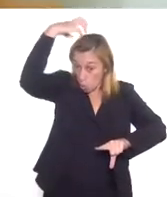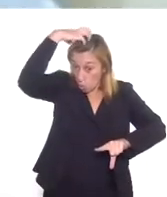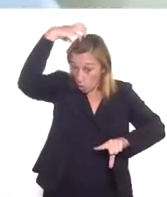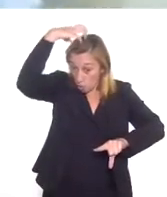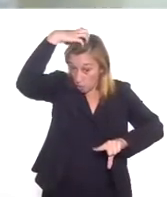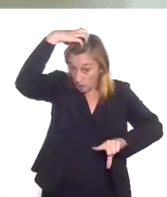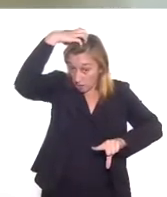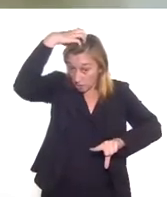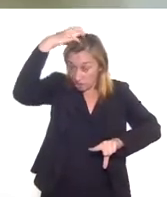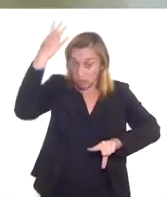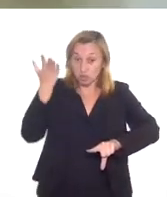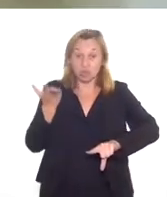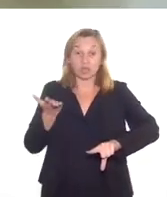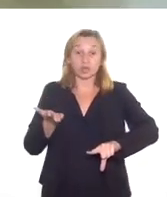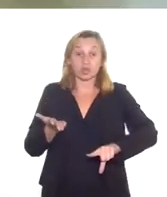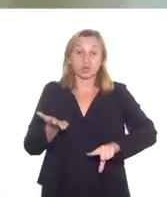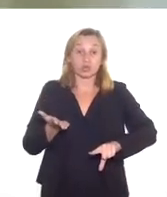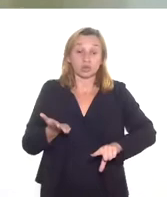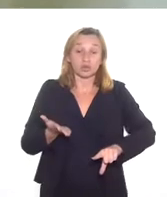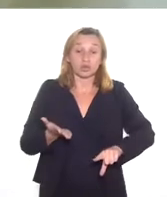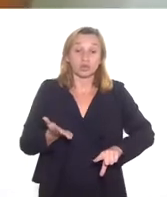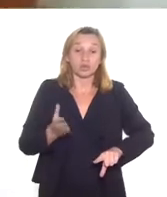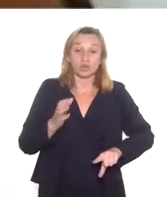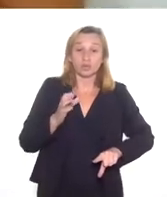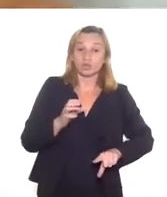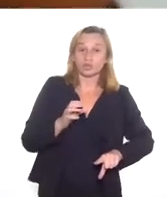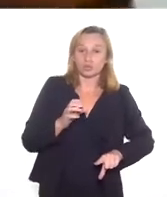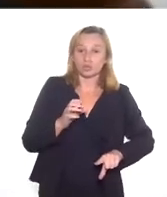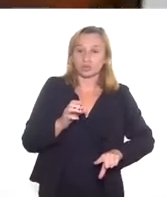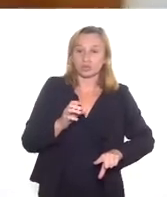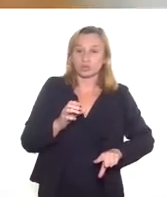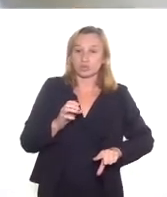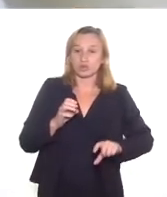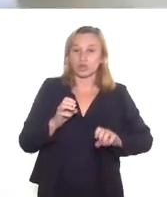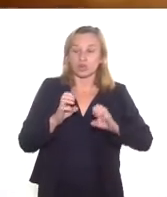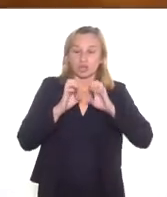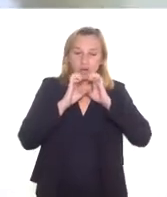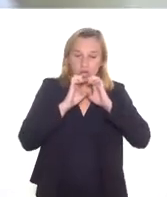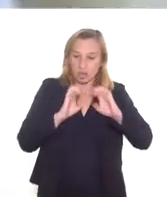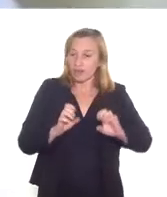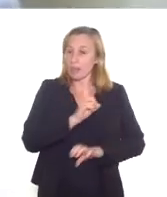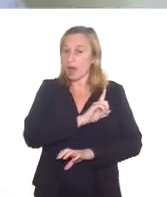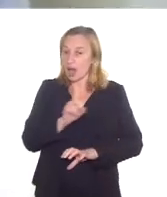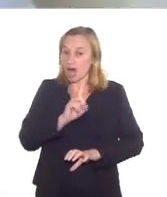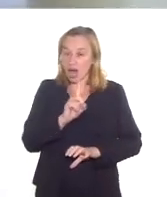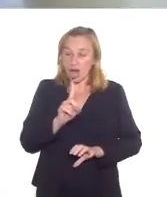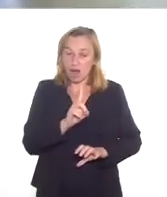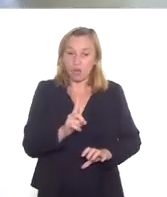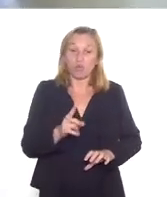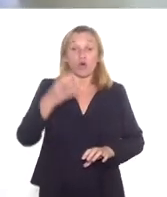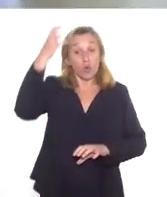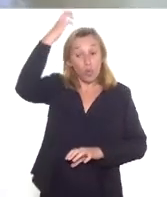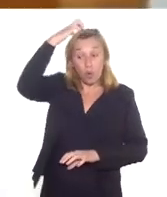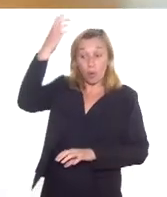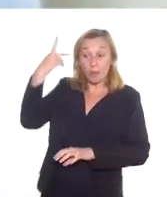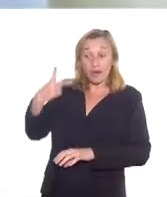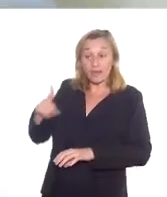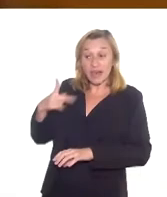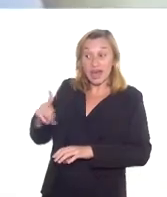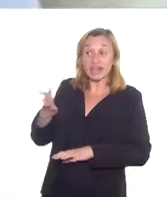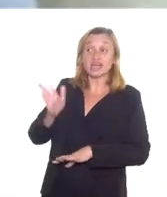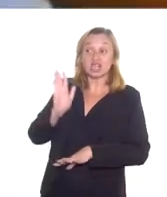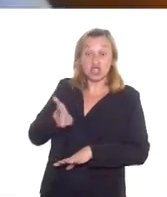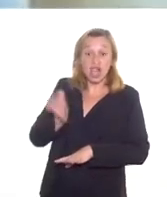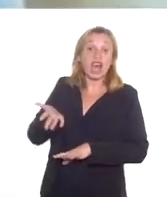deixado falido. E nós estaremos acompanhando daqui e de perto todos